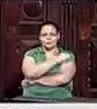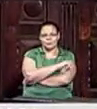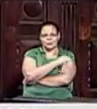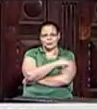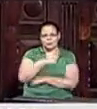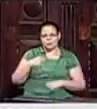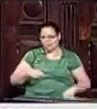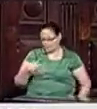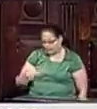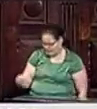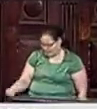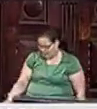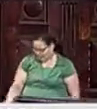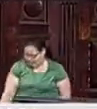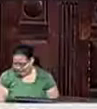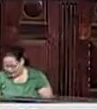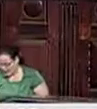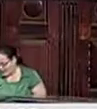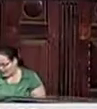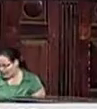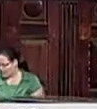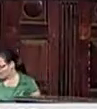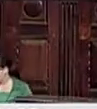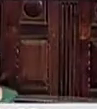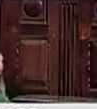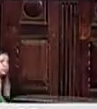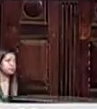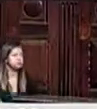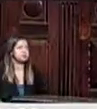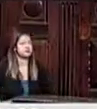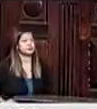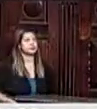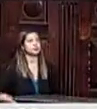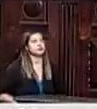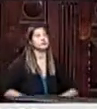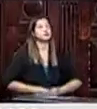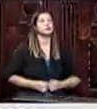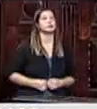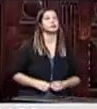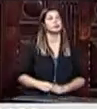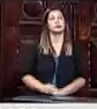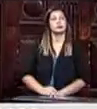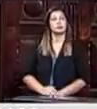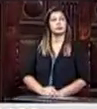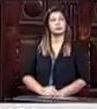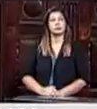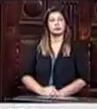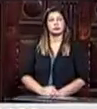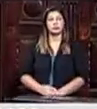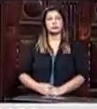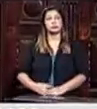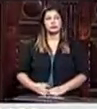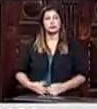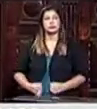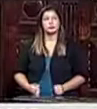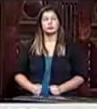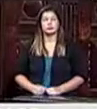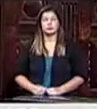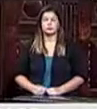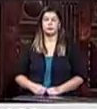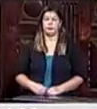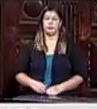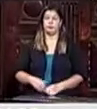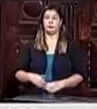exigindo voltar ao processo dos tucanos e acabar de privatizar o que não foi privatizado. O Temer